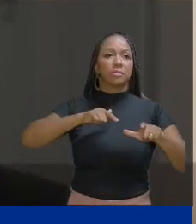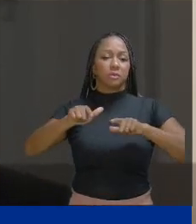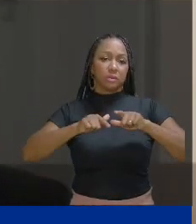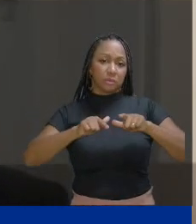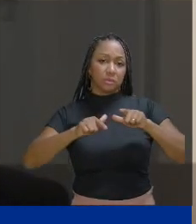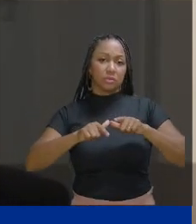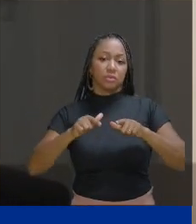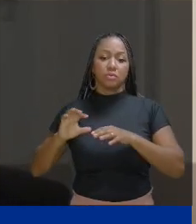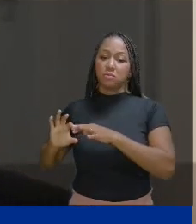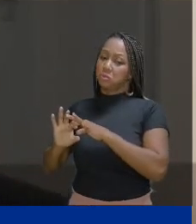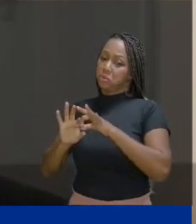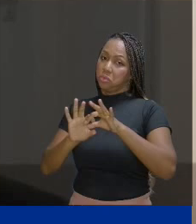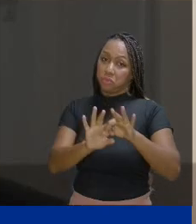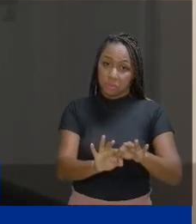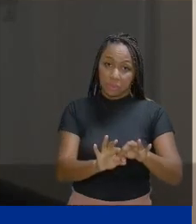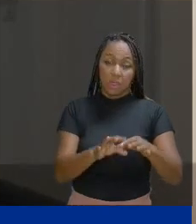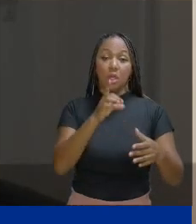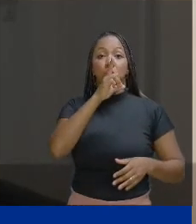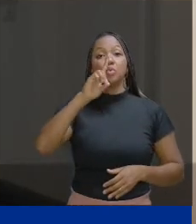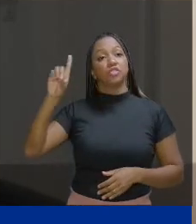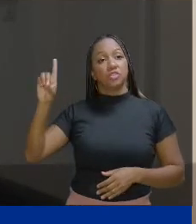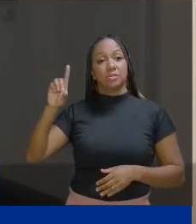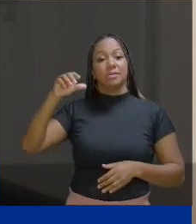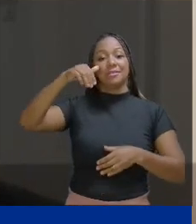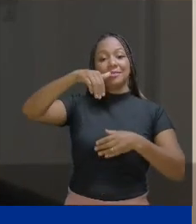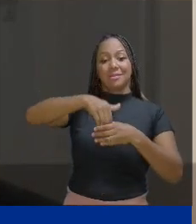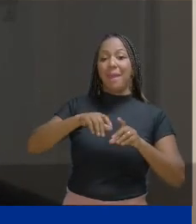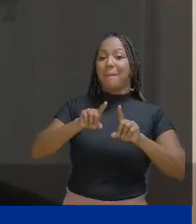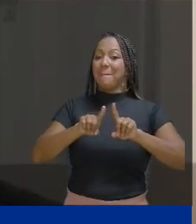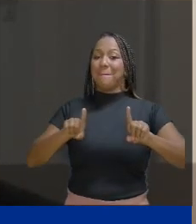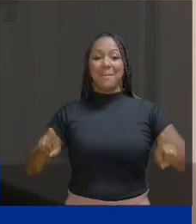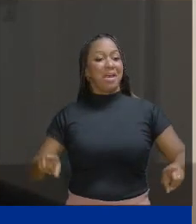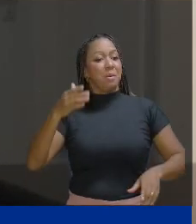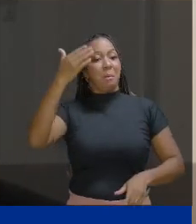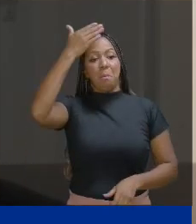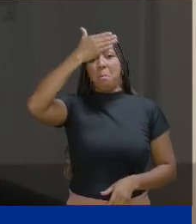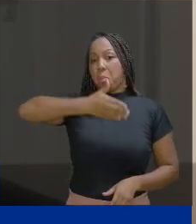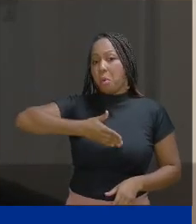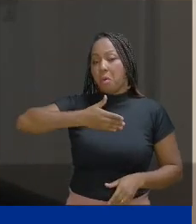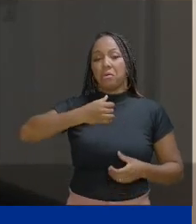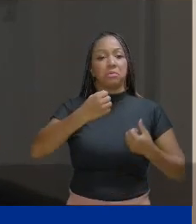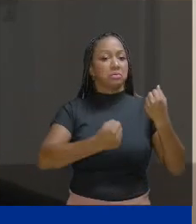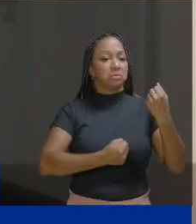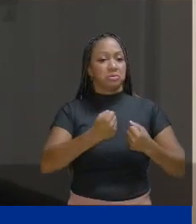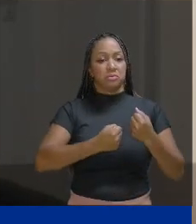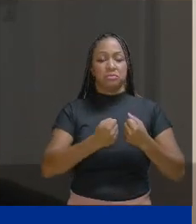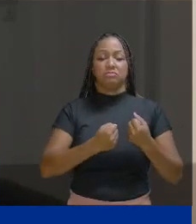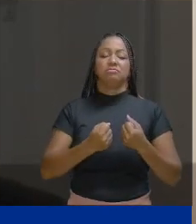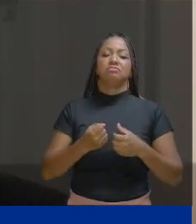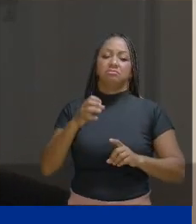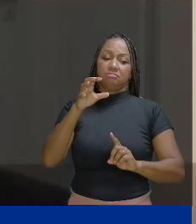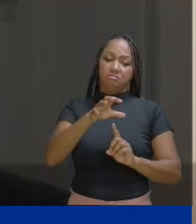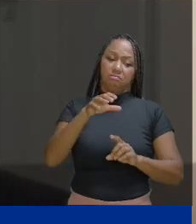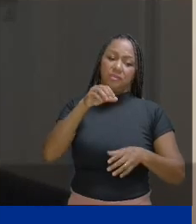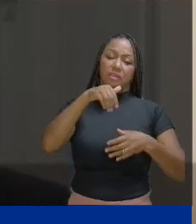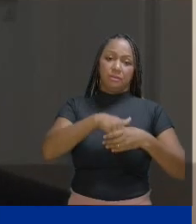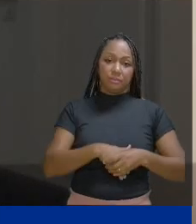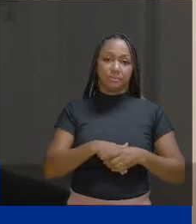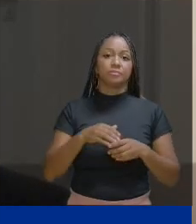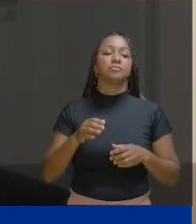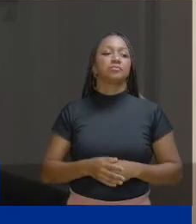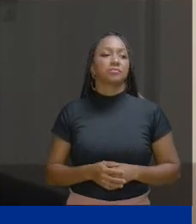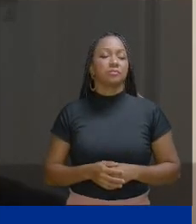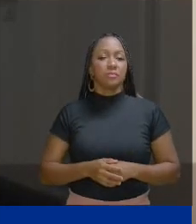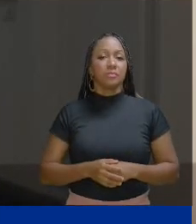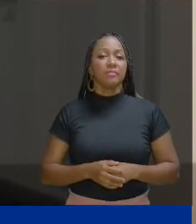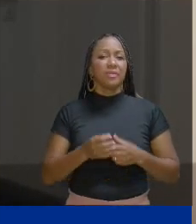era realizado no contexto do dia da eleição, mas não faz prova de que esse transporte era feito em troca de votos.